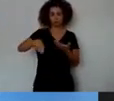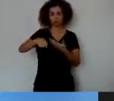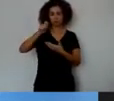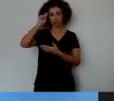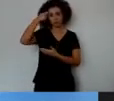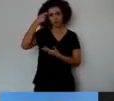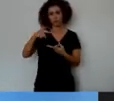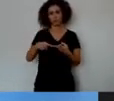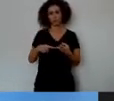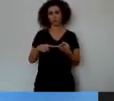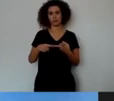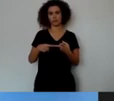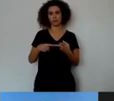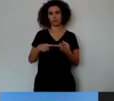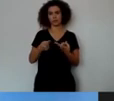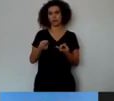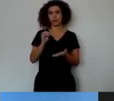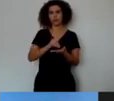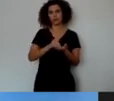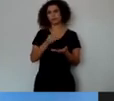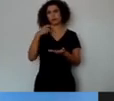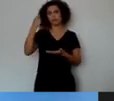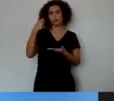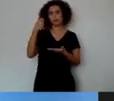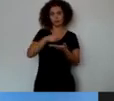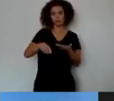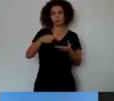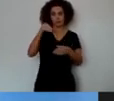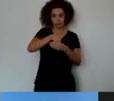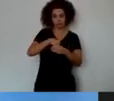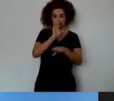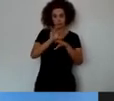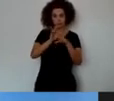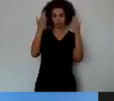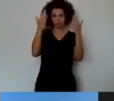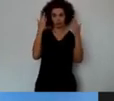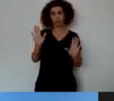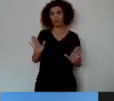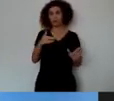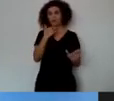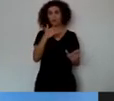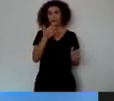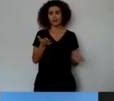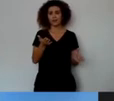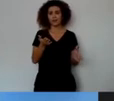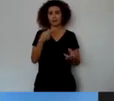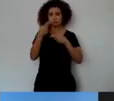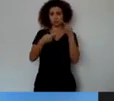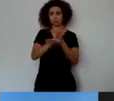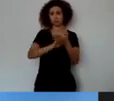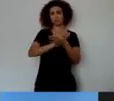autora negra na psicologia, e ninguém falou nada disso, porque realmente está naturalizado. Ninguém nem para pensar na questão racial, né?